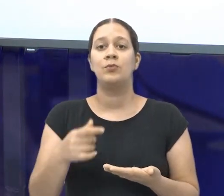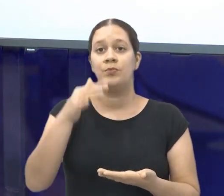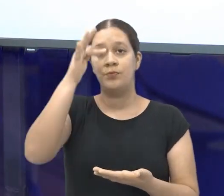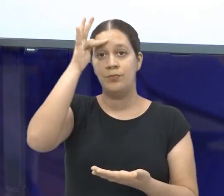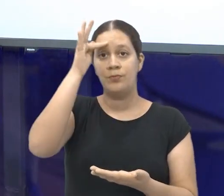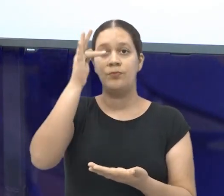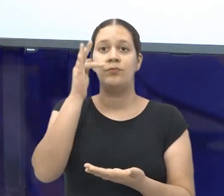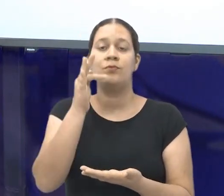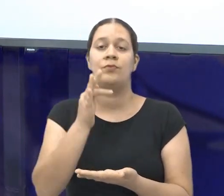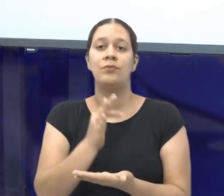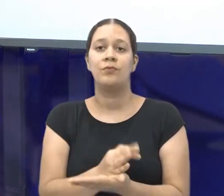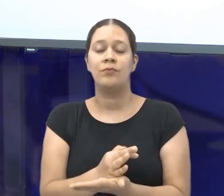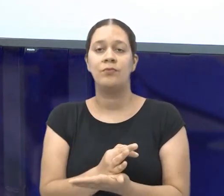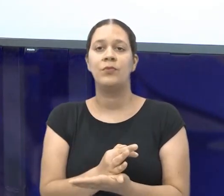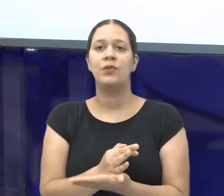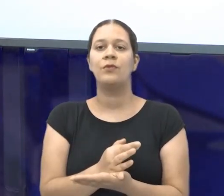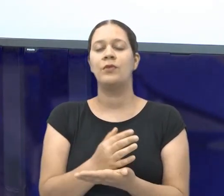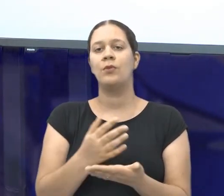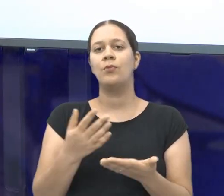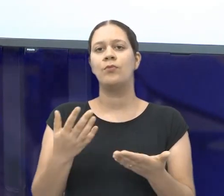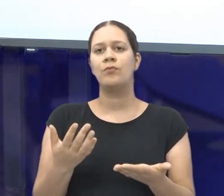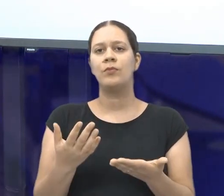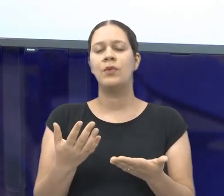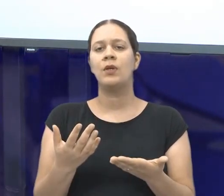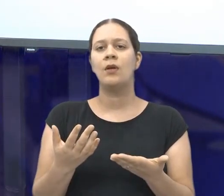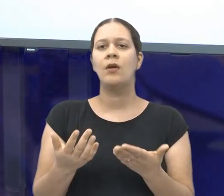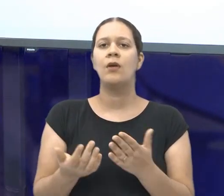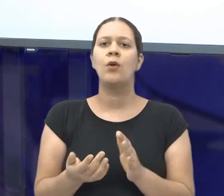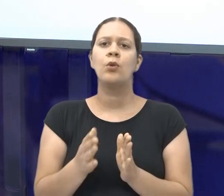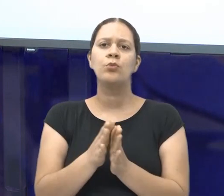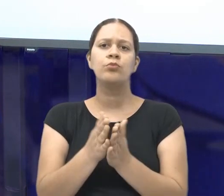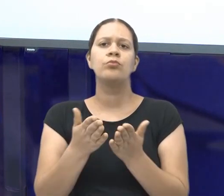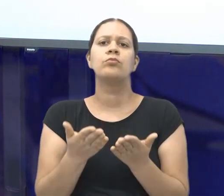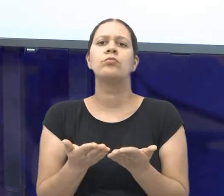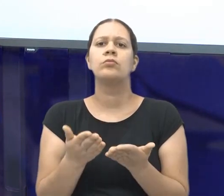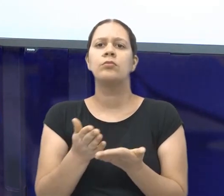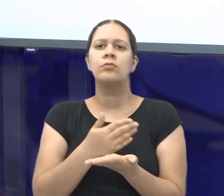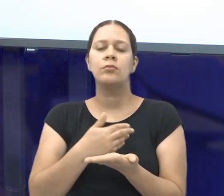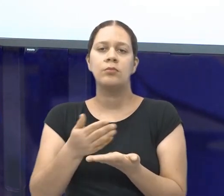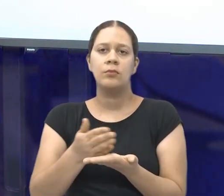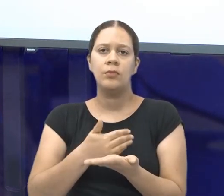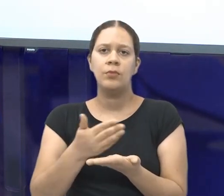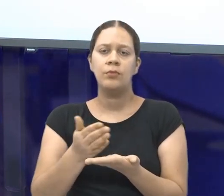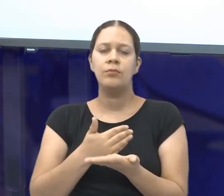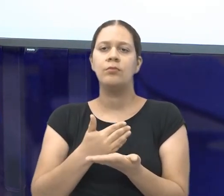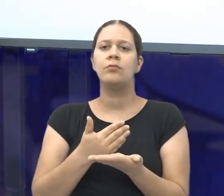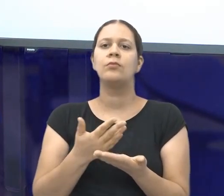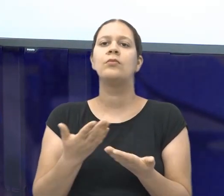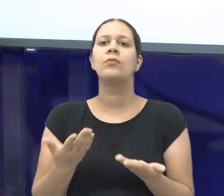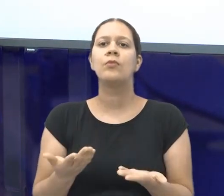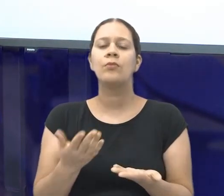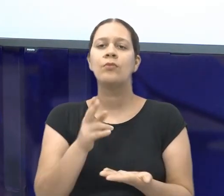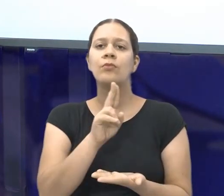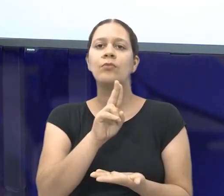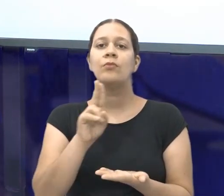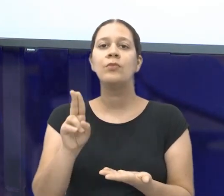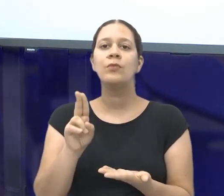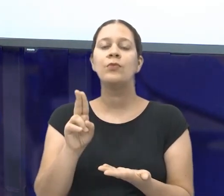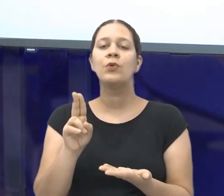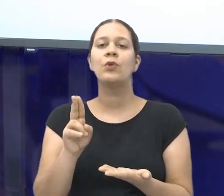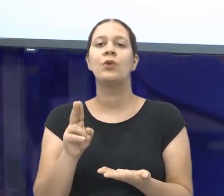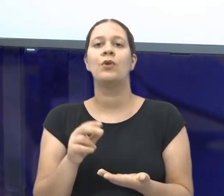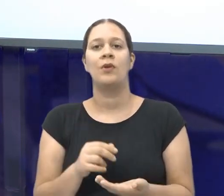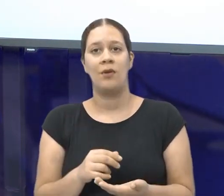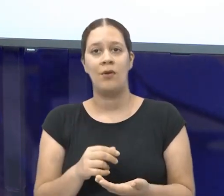determinada religião ou expressão religiosa através de um livro. E que esse livro é chamado de livro